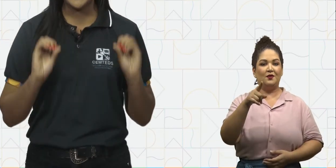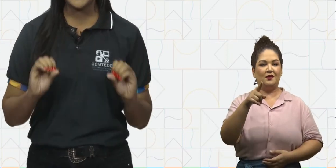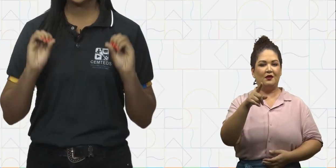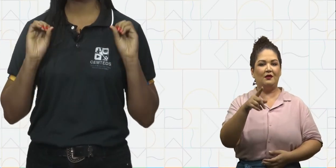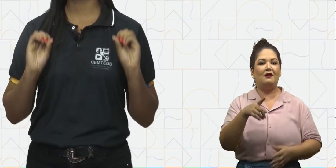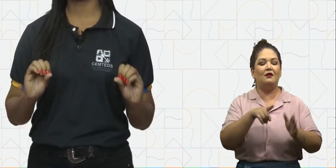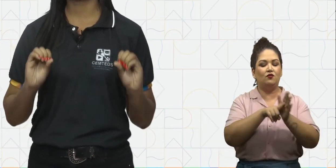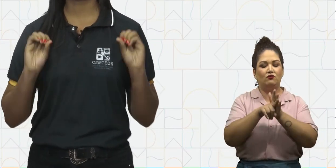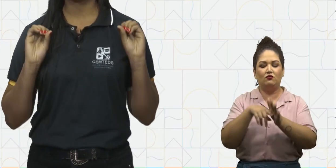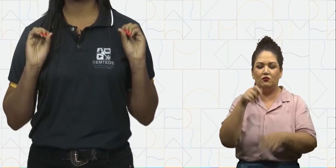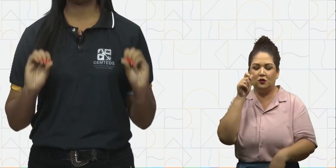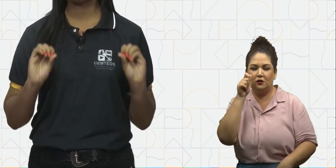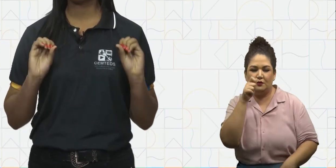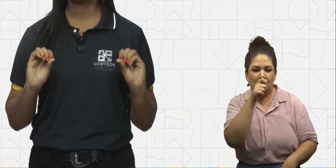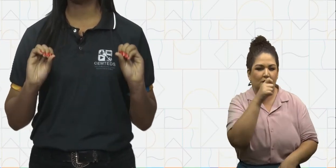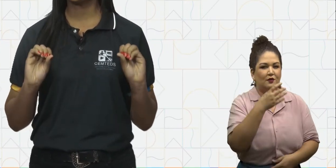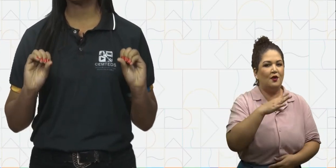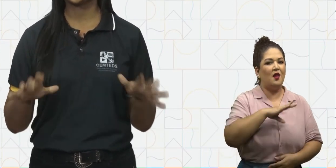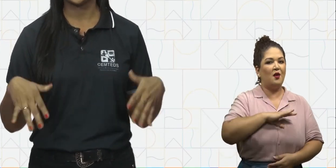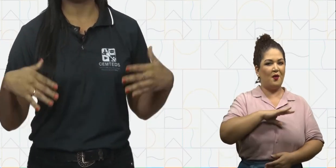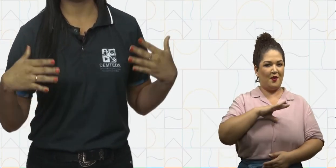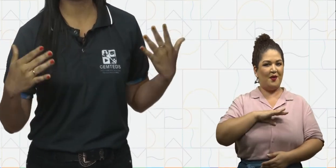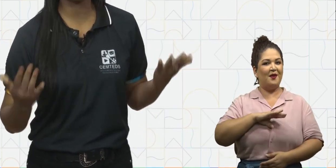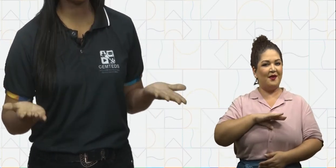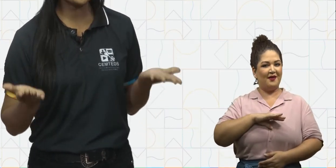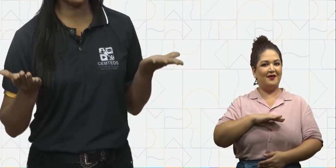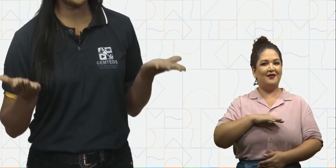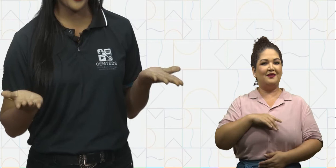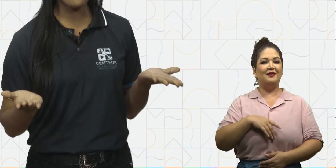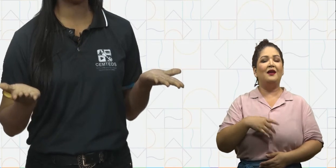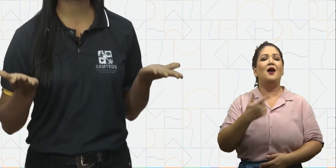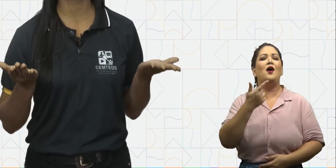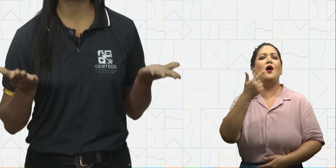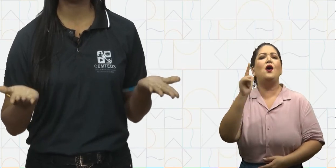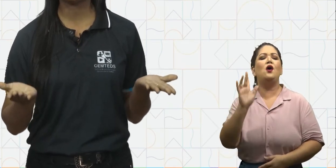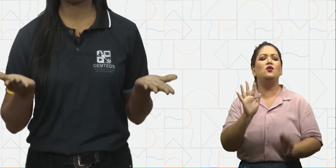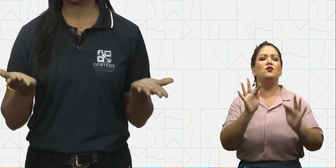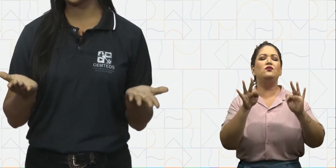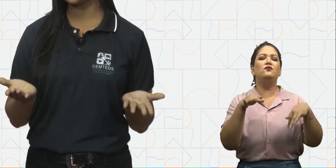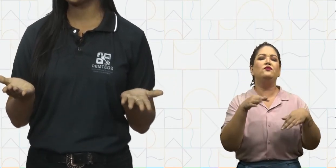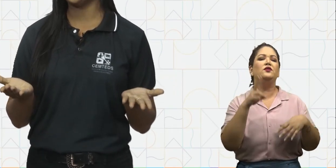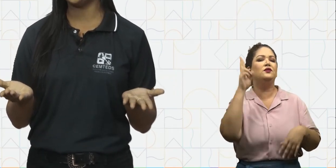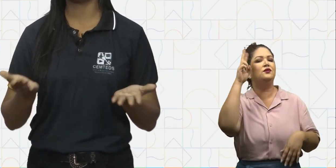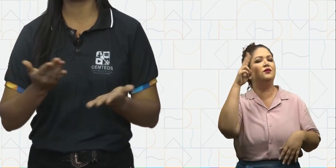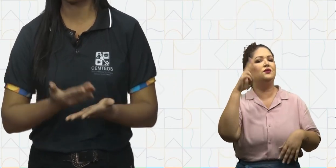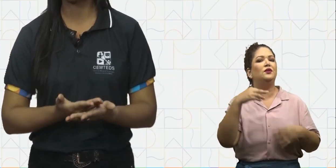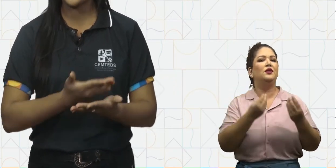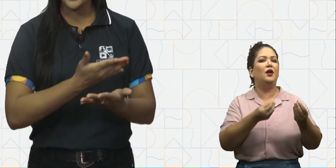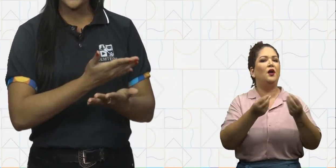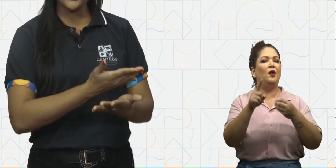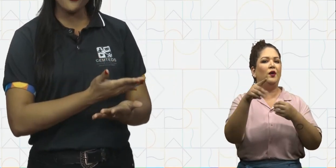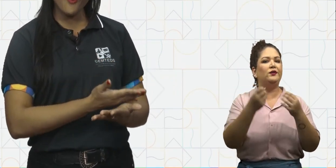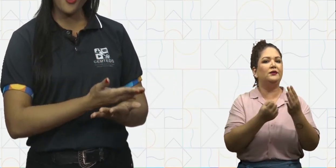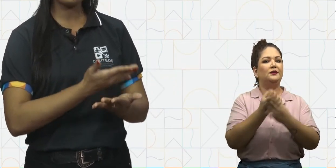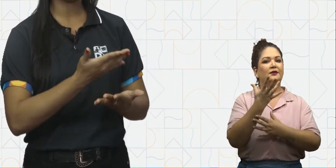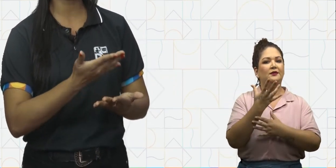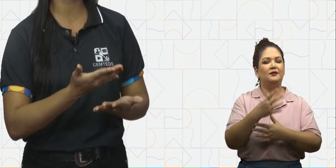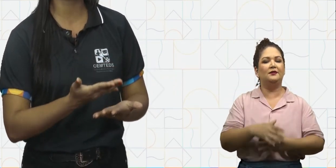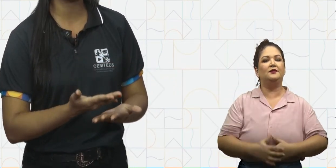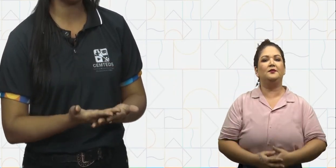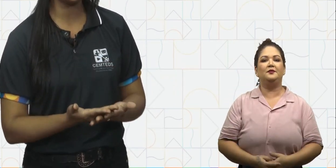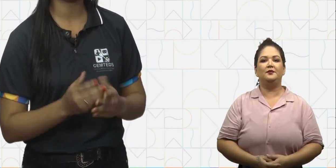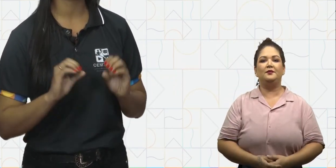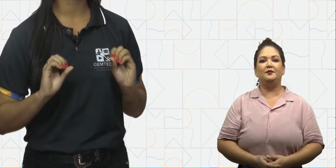e detetive da língua portuguesa, que outro final você daria para a nossa historinha chamada João